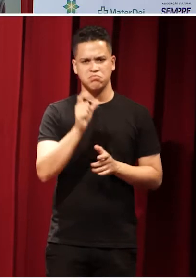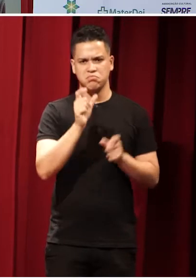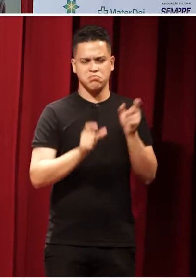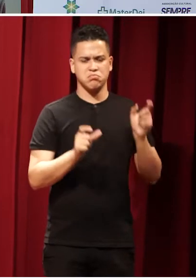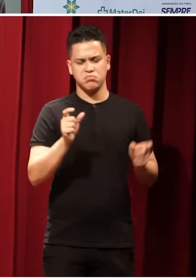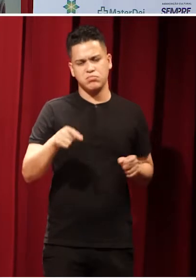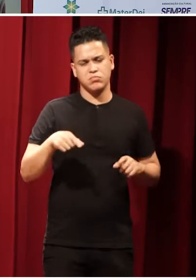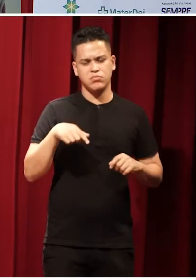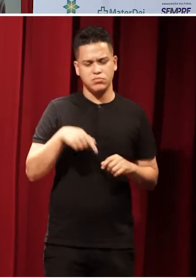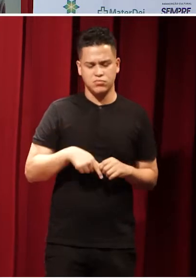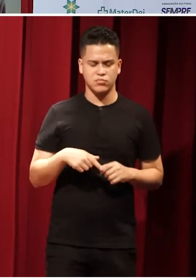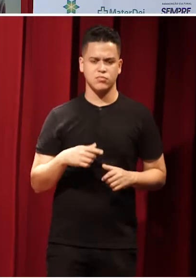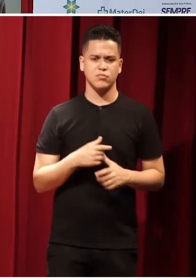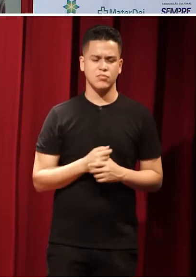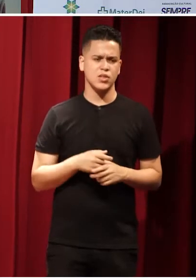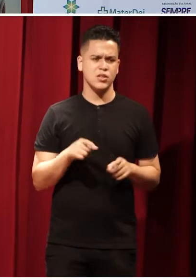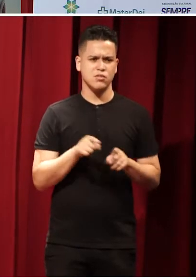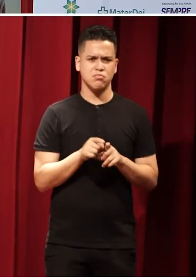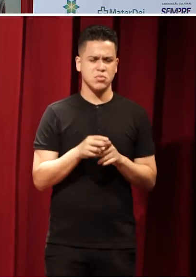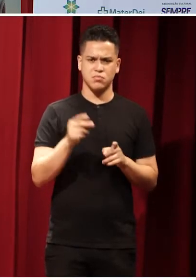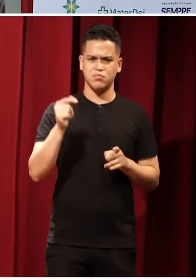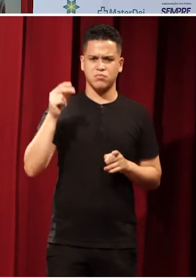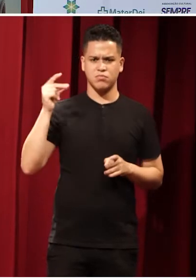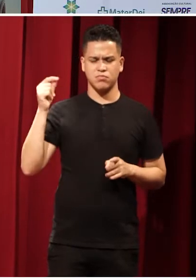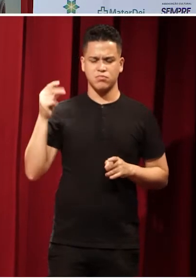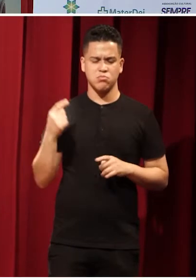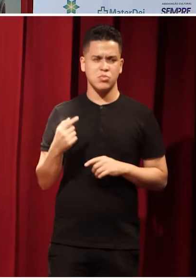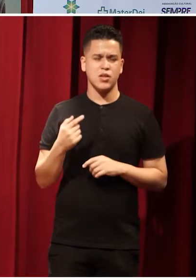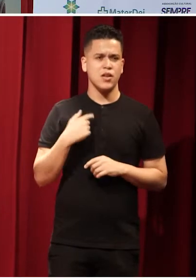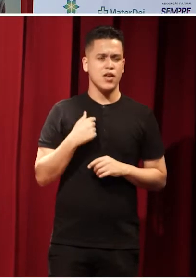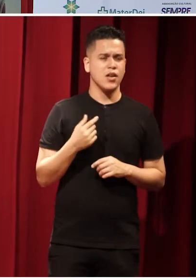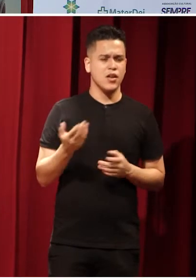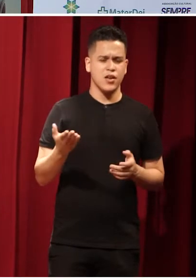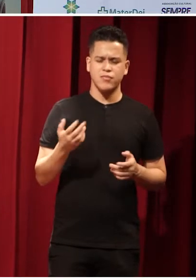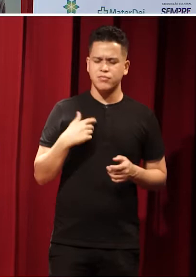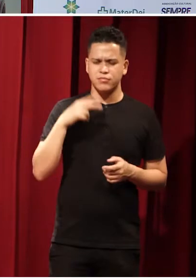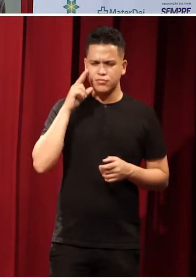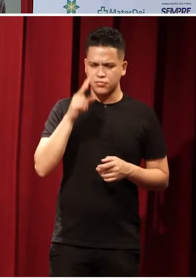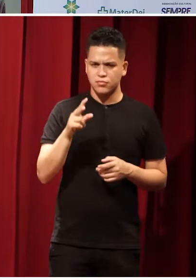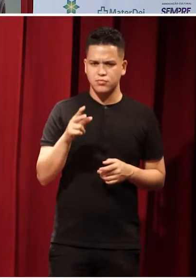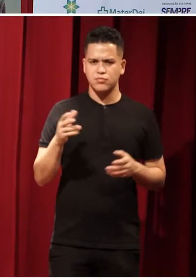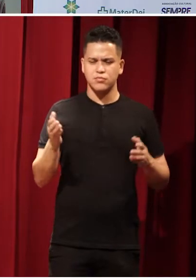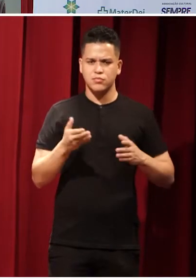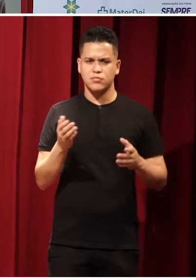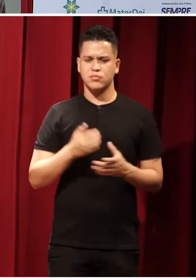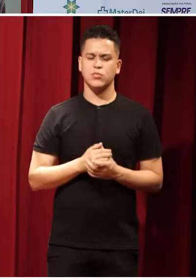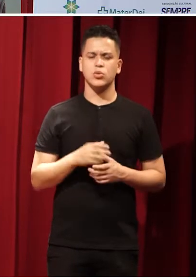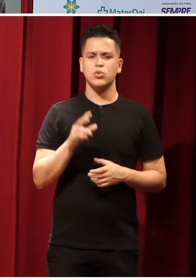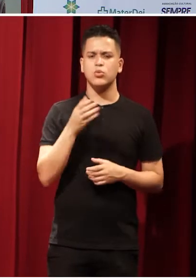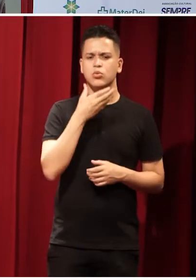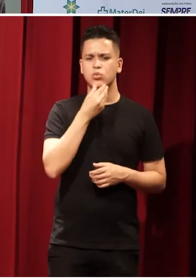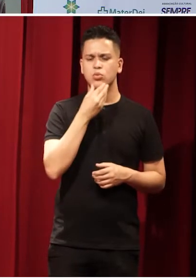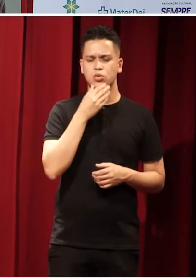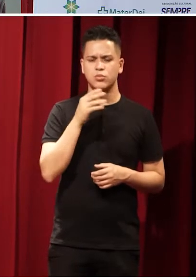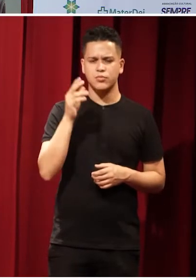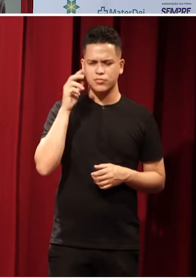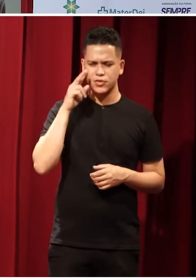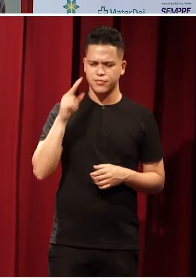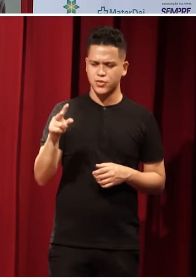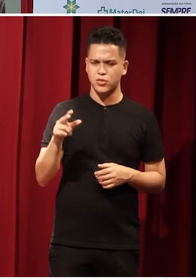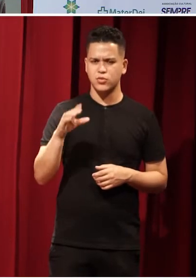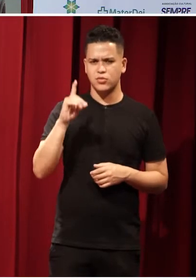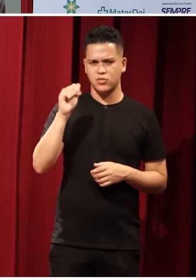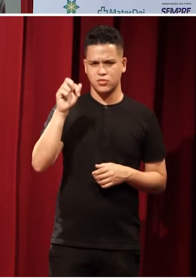seres humanos no contexto da história. Recentemente houve um ataque muito grande ao Darcy Ribeiro e